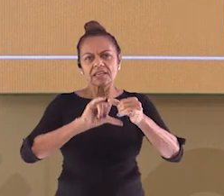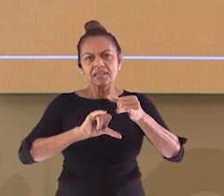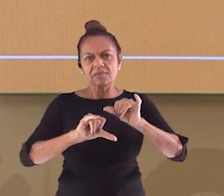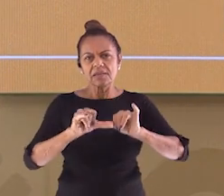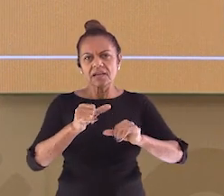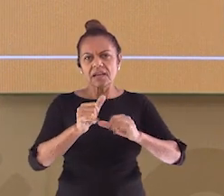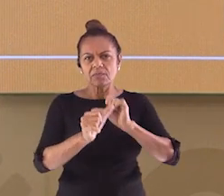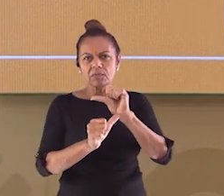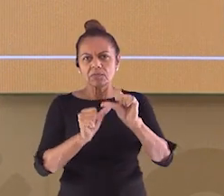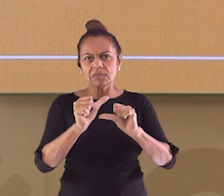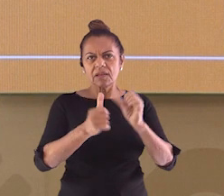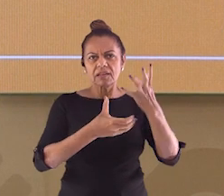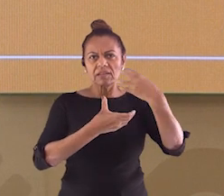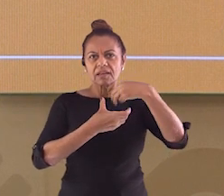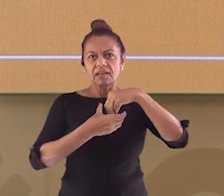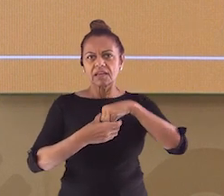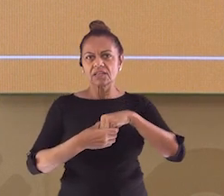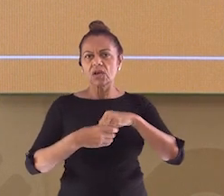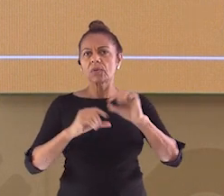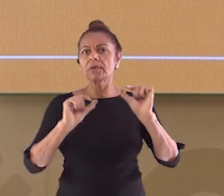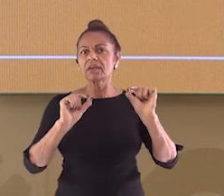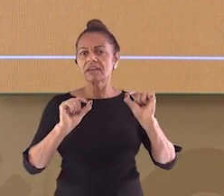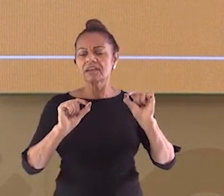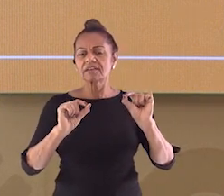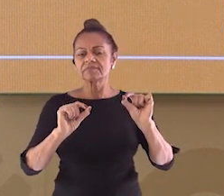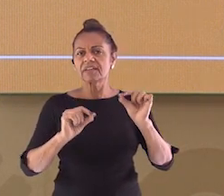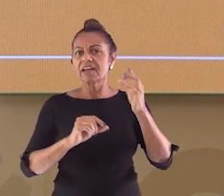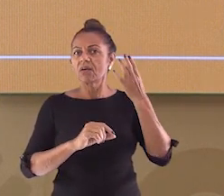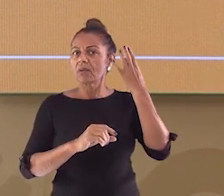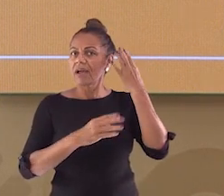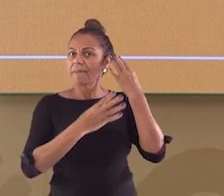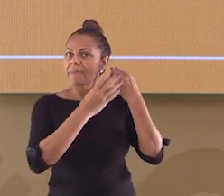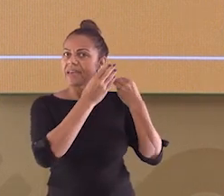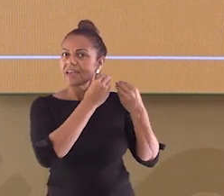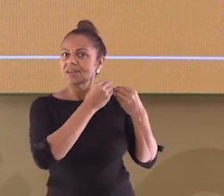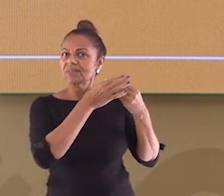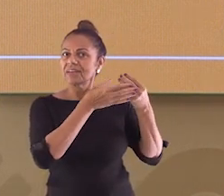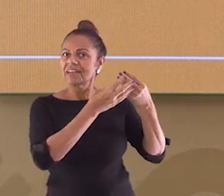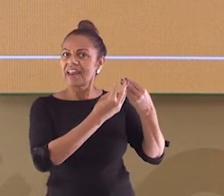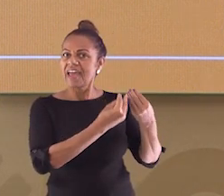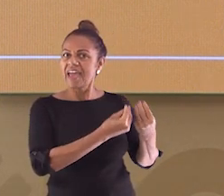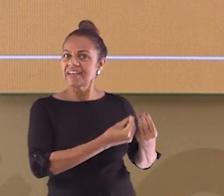nosso corpo são o crescimento capilar,